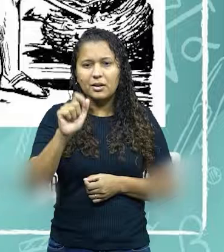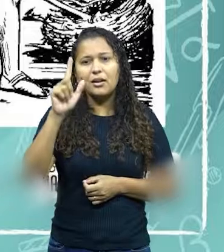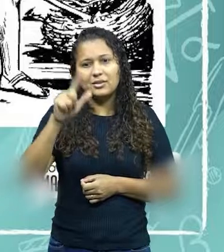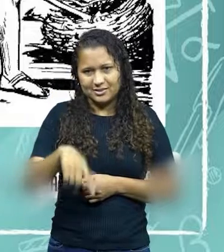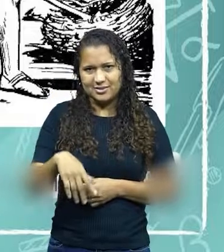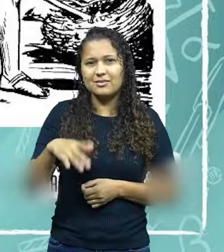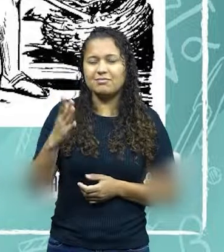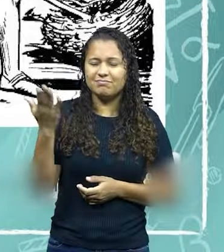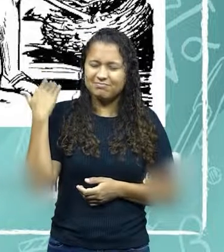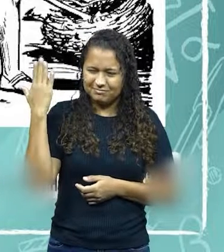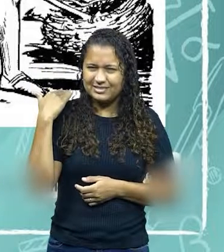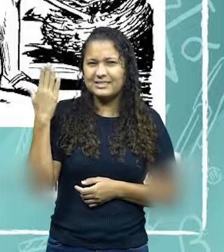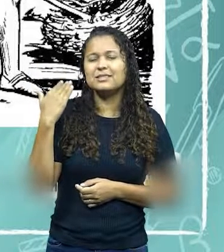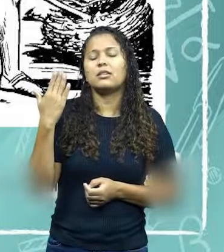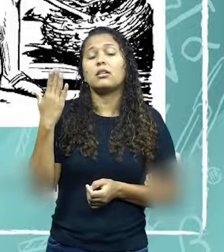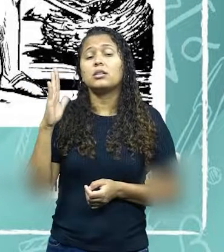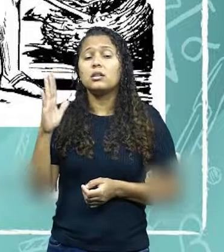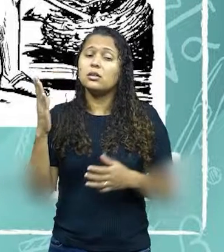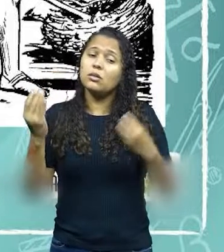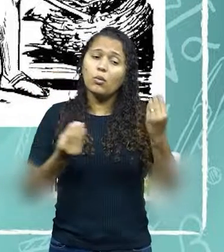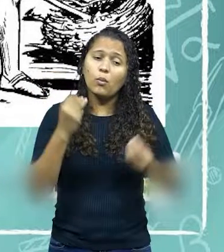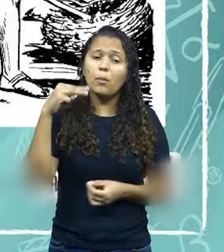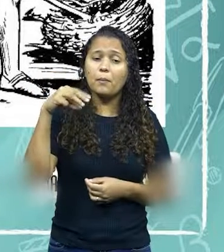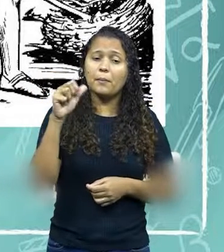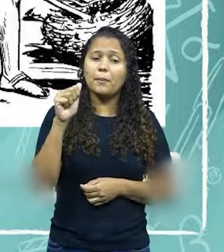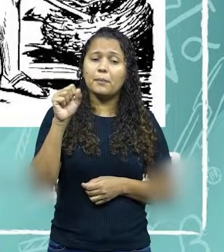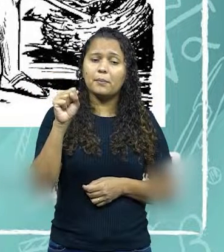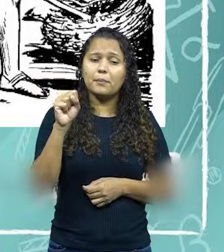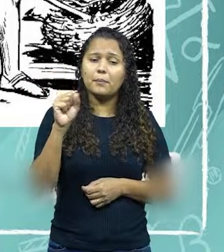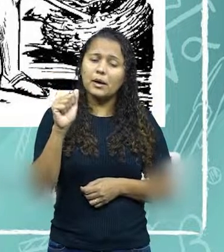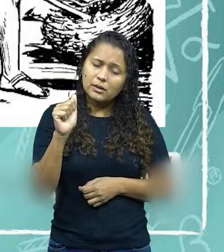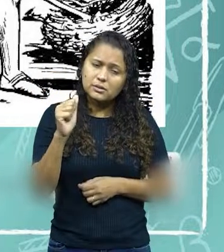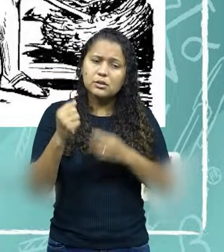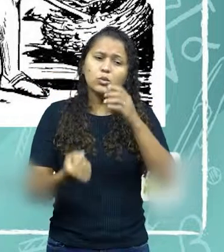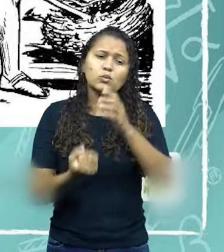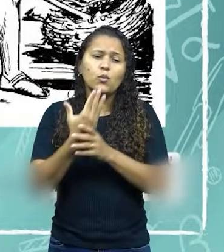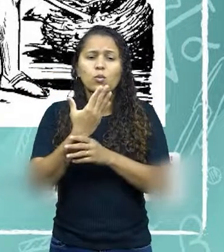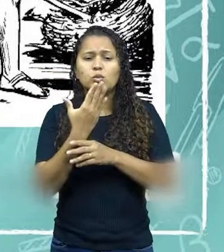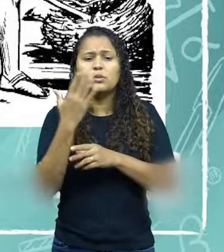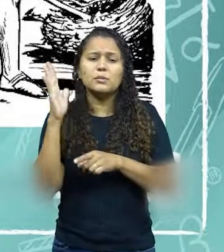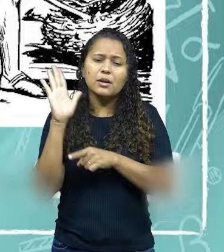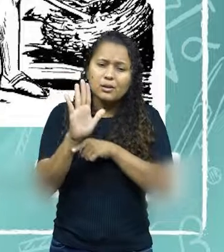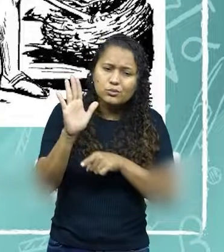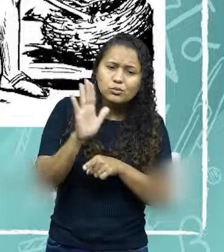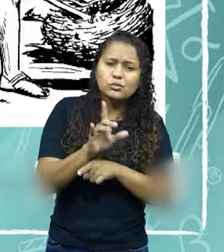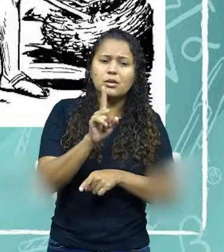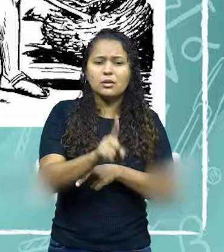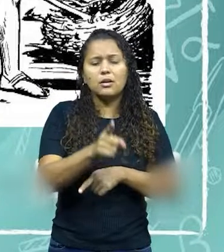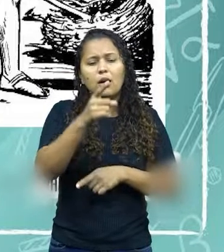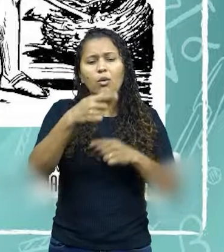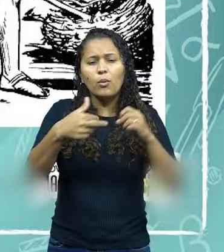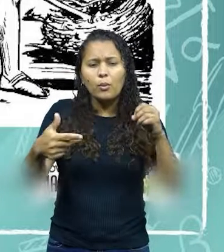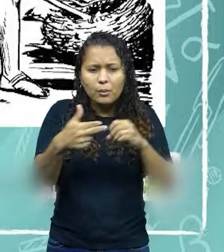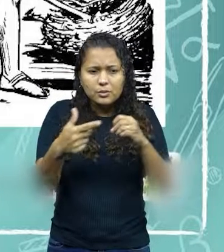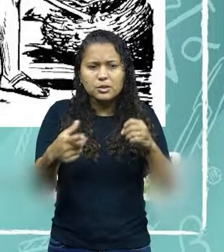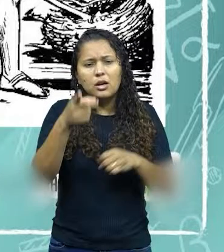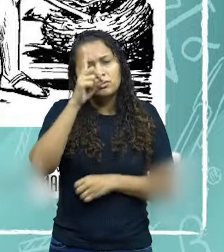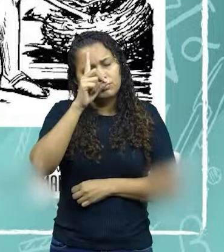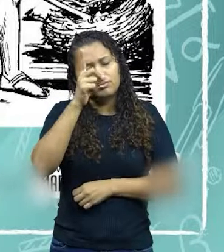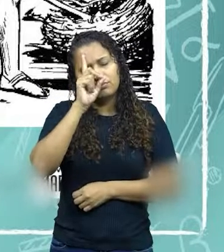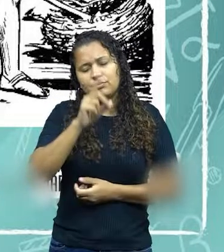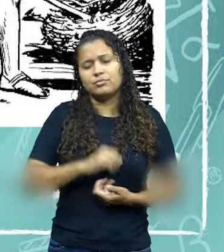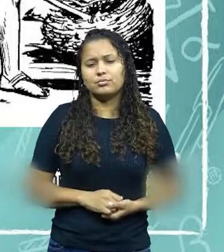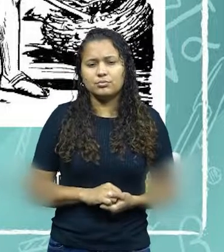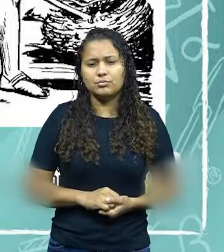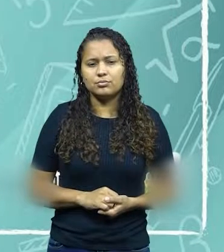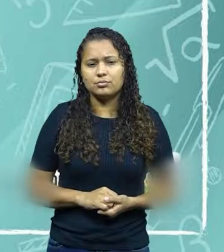bem rústica, e as medidas de massa, elas surgem para auxiliar a pesagem de objetos no nosso